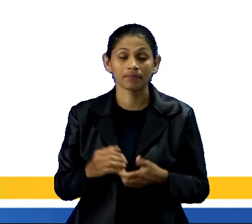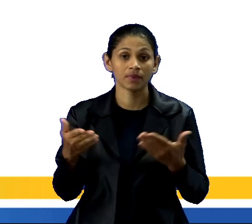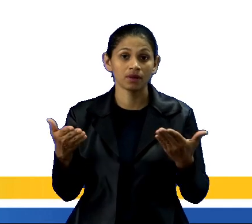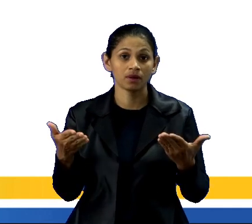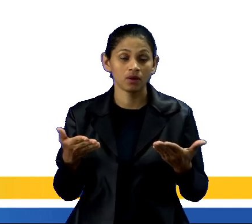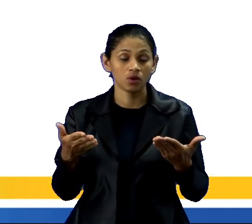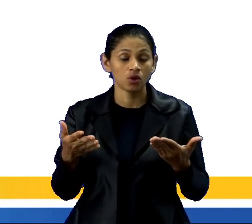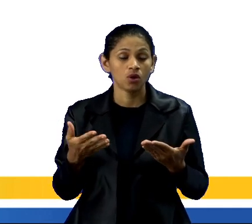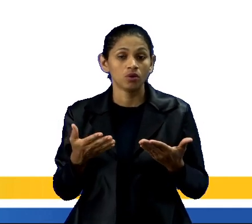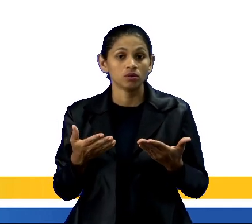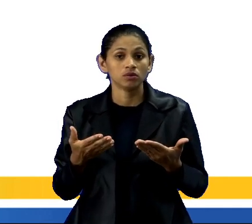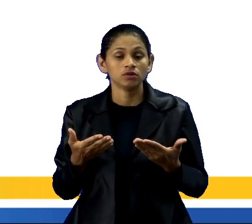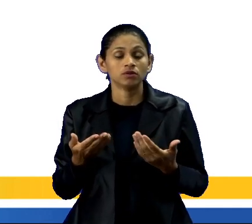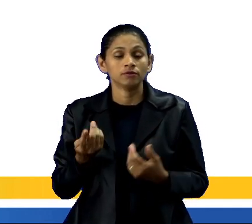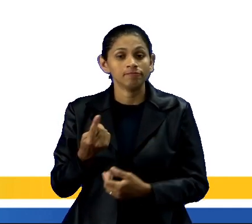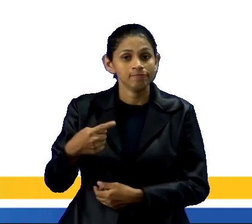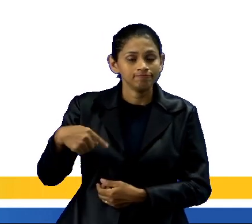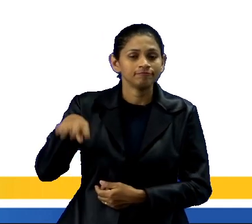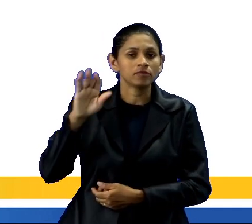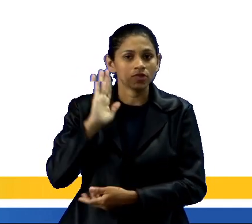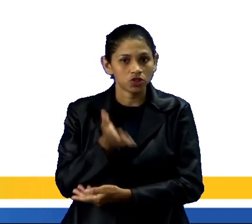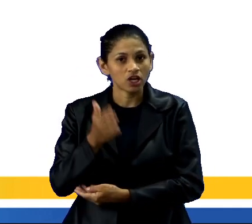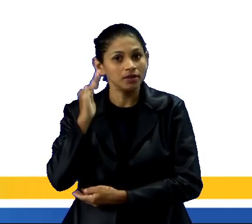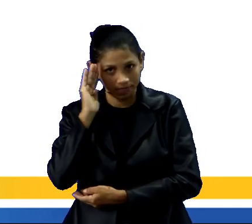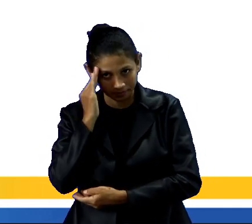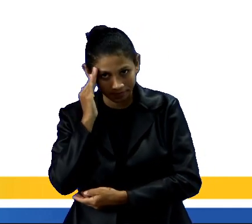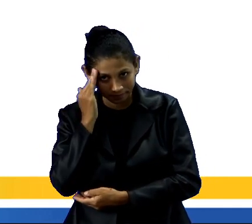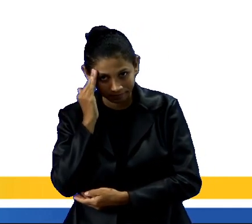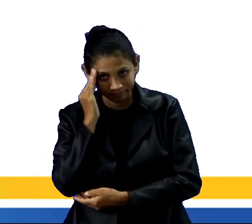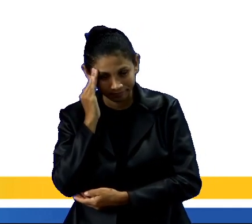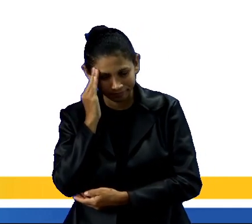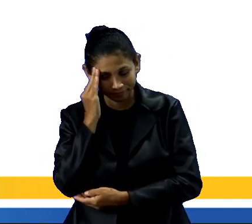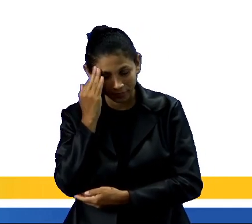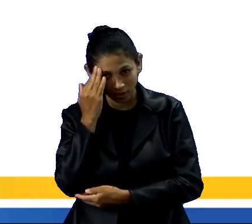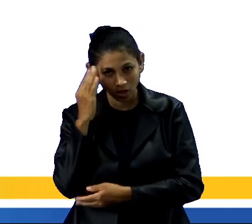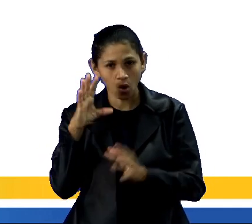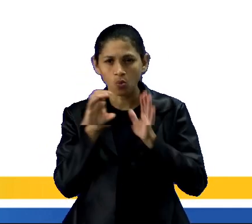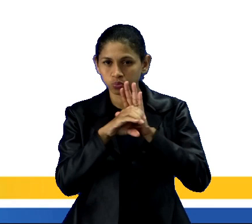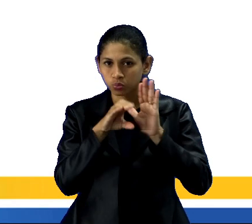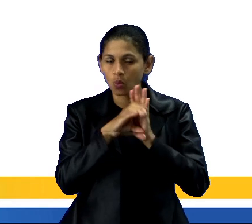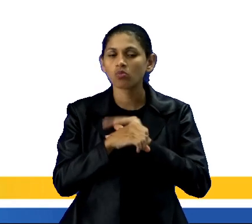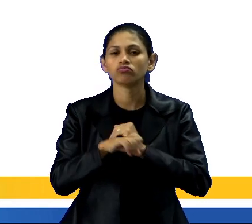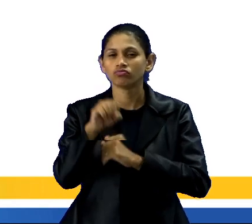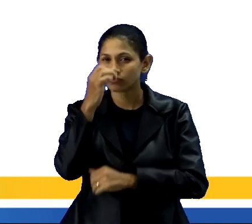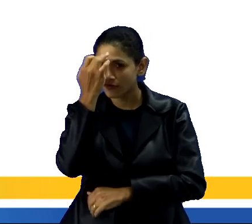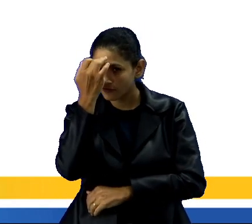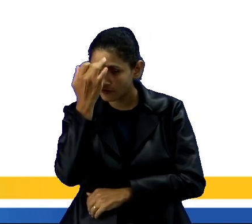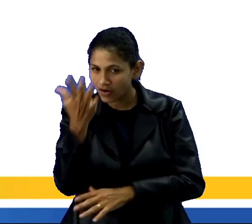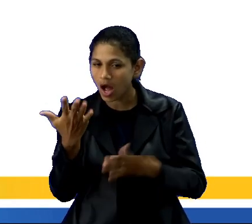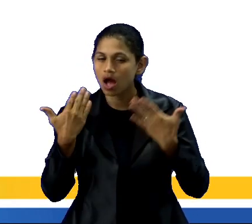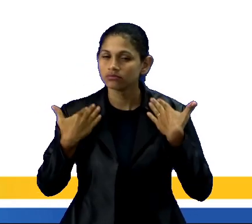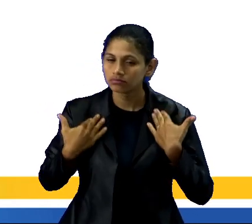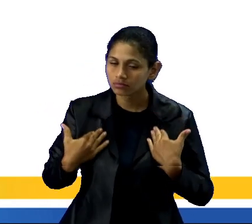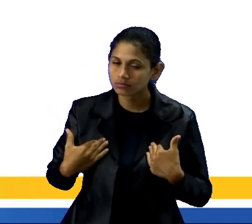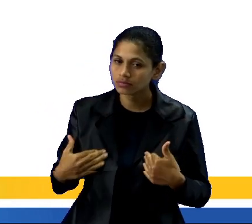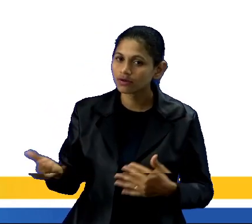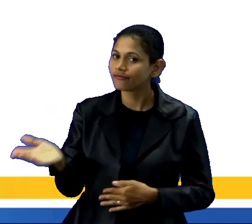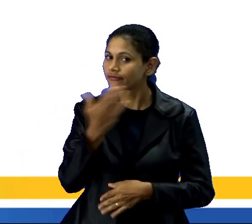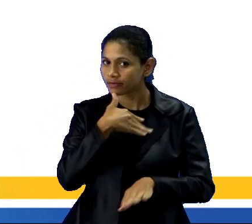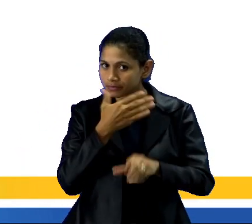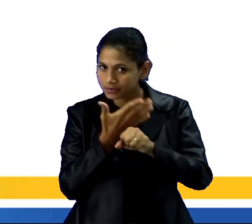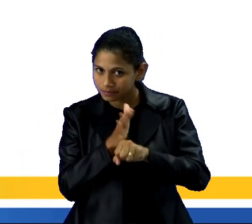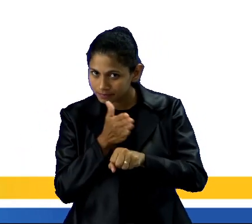Bom, como todo mundo já entendeu o conteúdo, que esse conteúdo é muito fácil, muito tranquilo, vamos ao